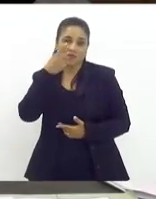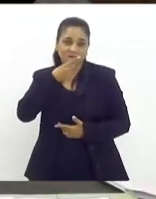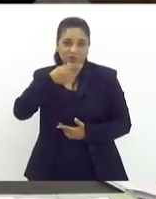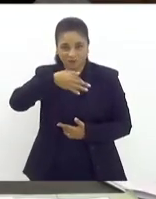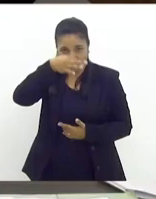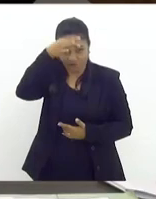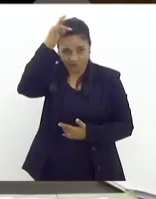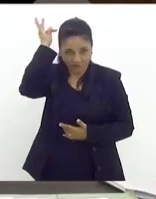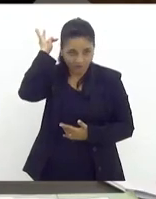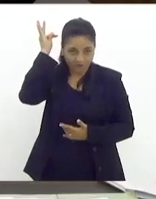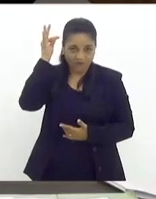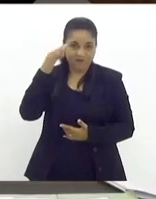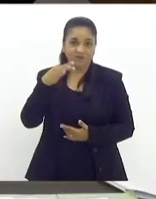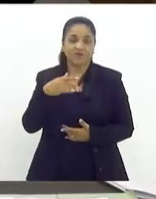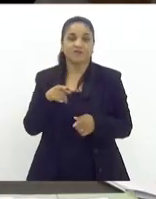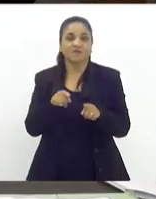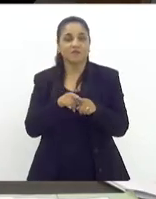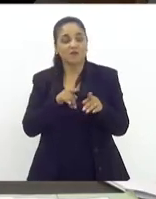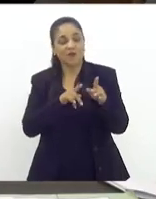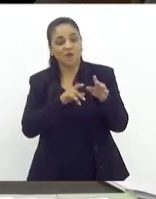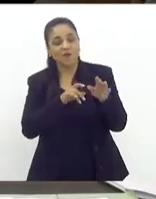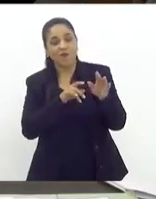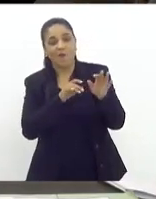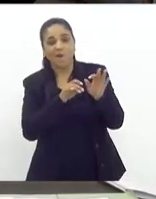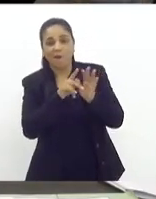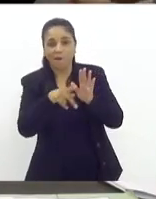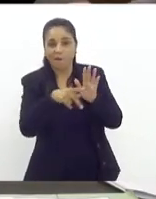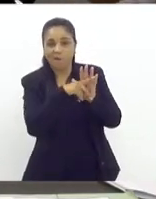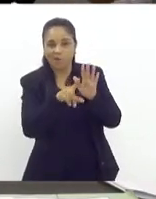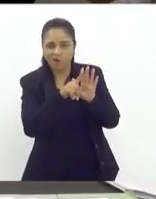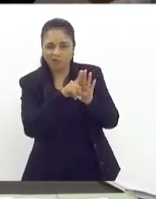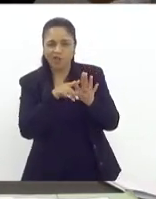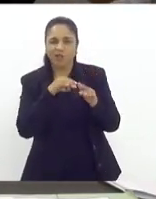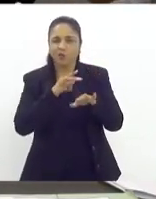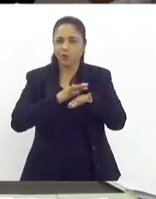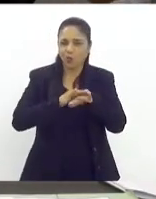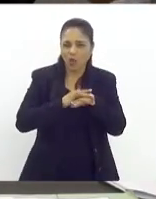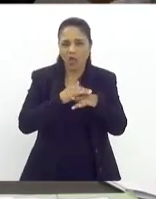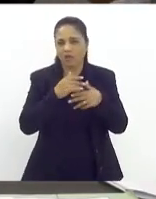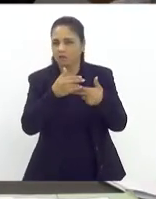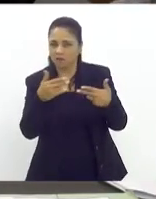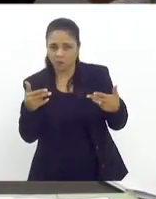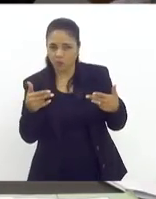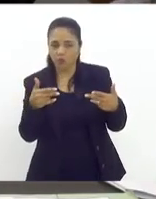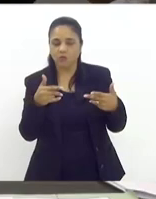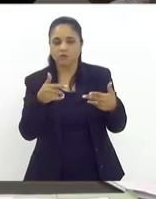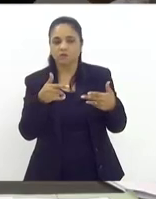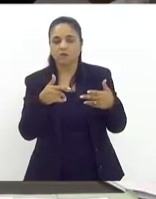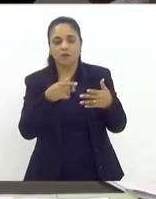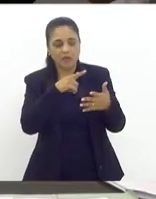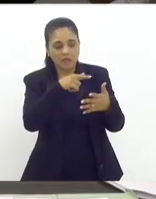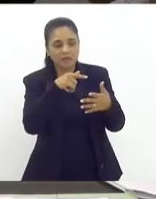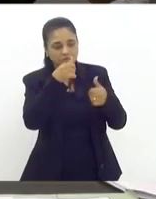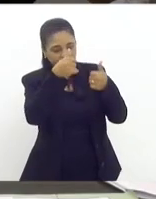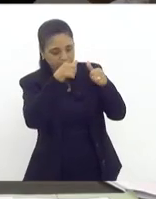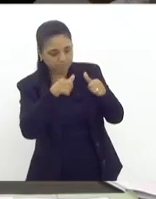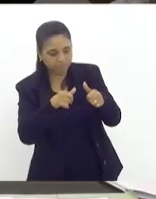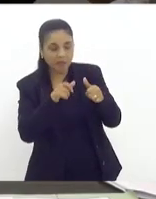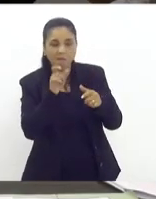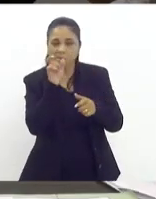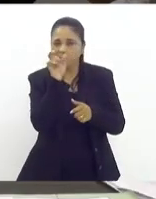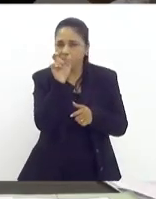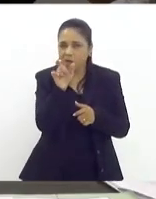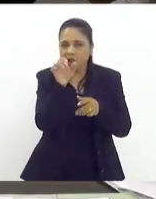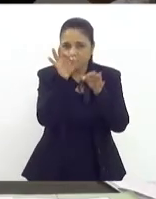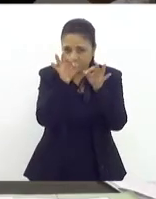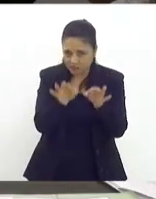que todos os projetos que versam sobre alguma doença, alguma... que sejam tiradas as palavras,